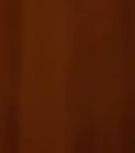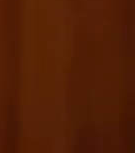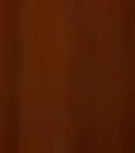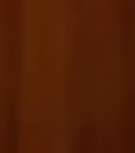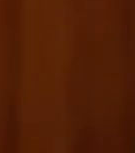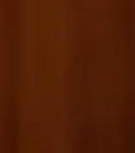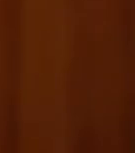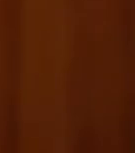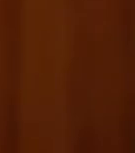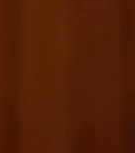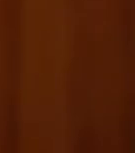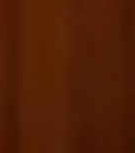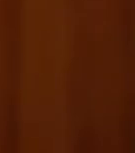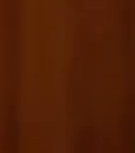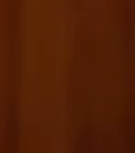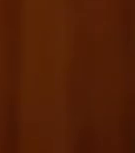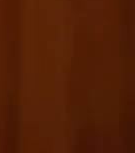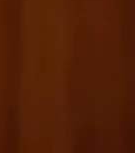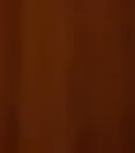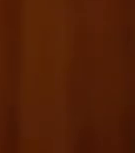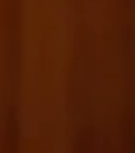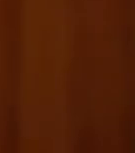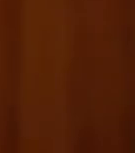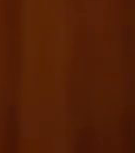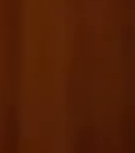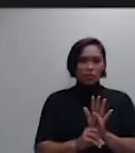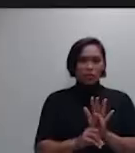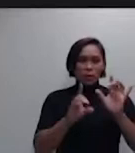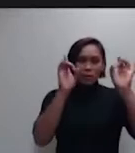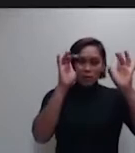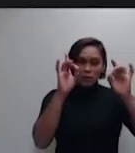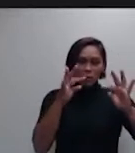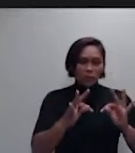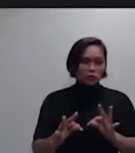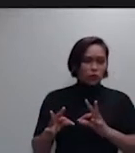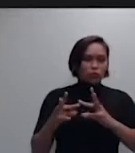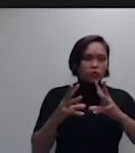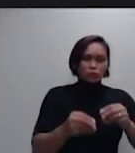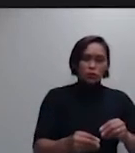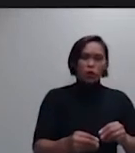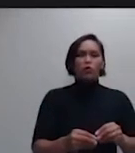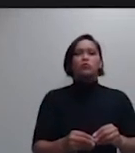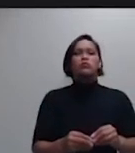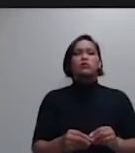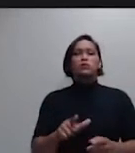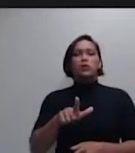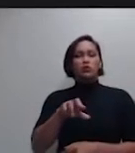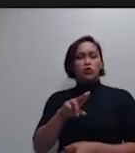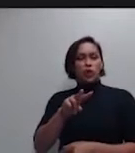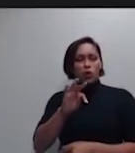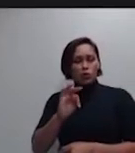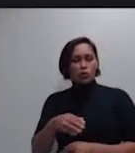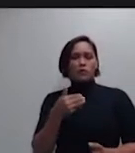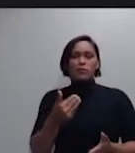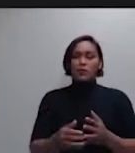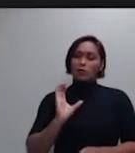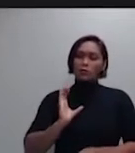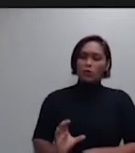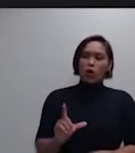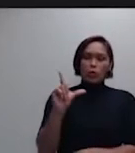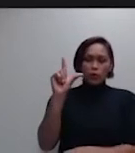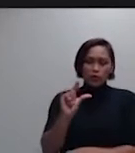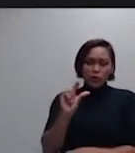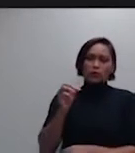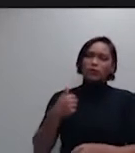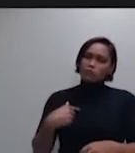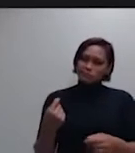corte registraram um aumento de mais de 10%. Composta pelos 15 ministros mais antigos, a sessão